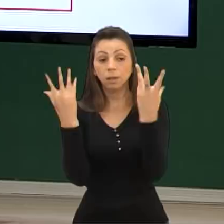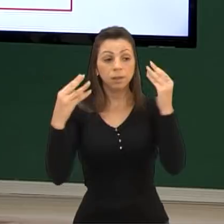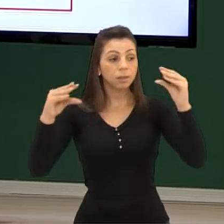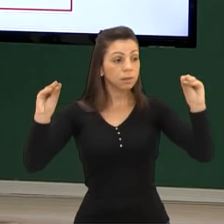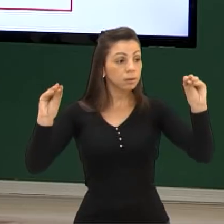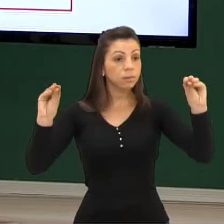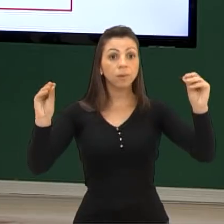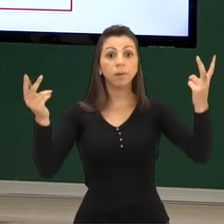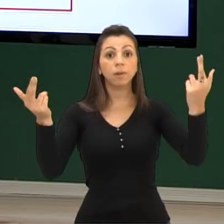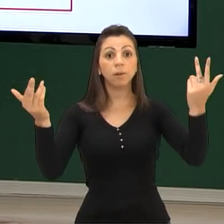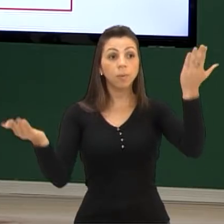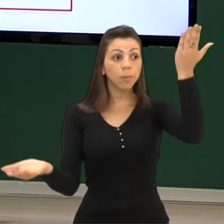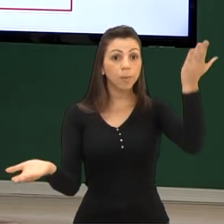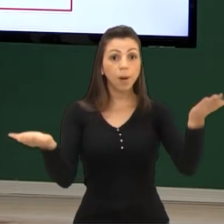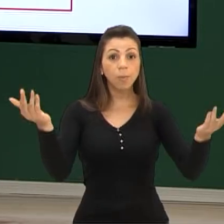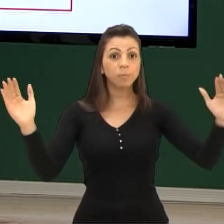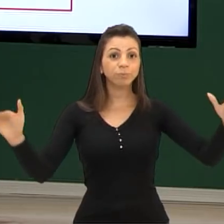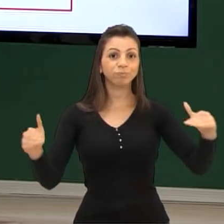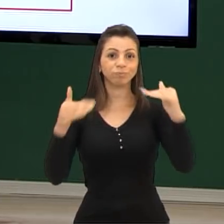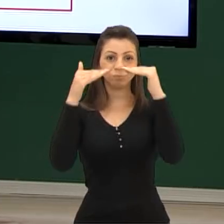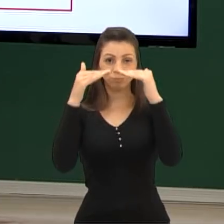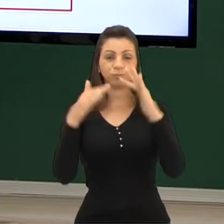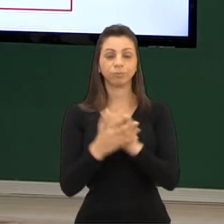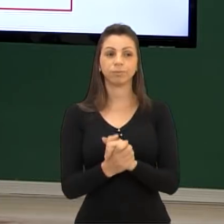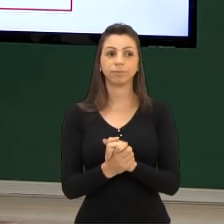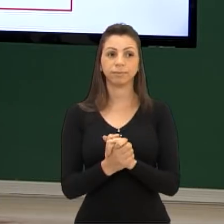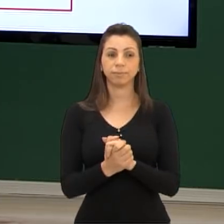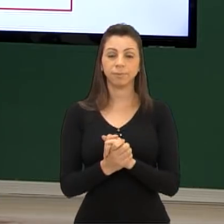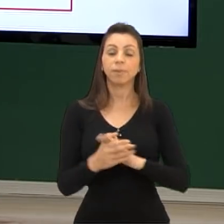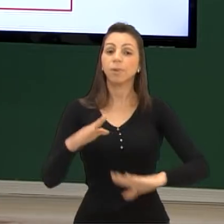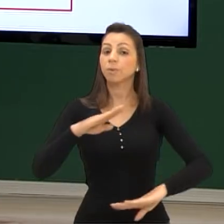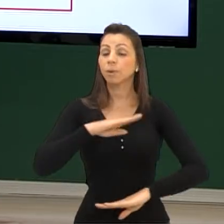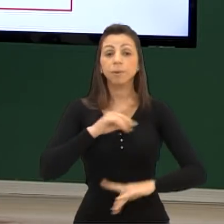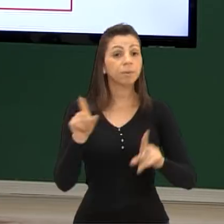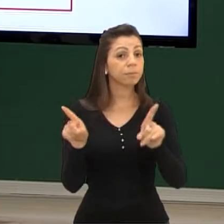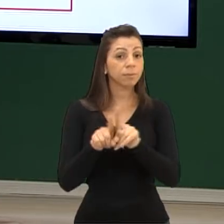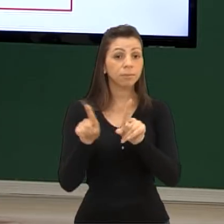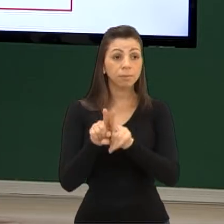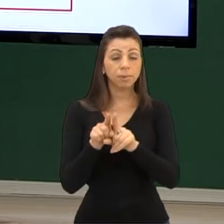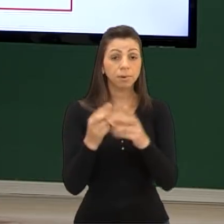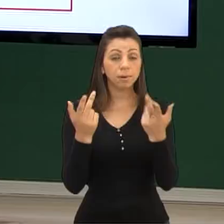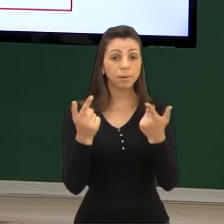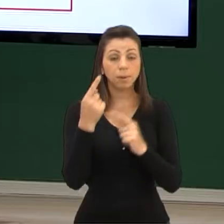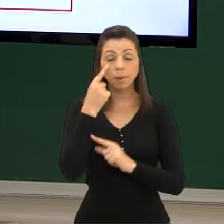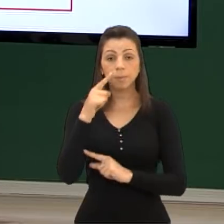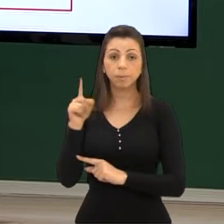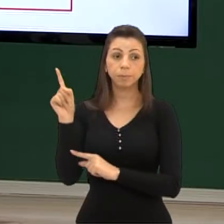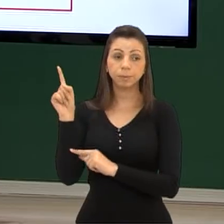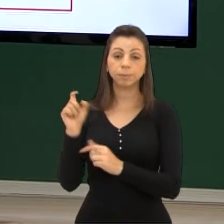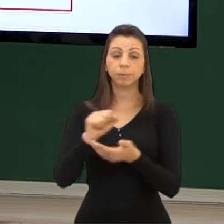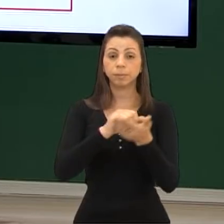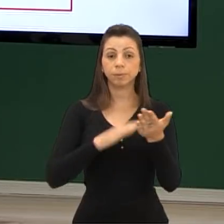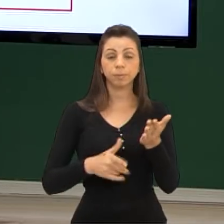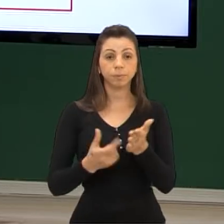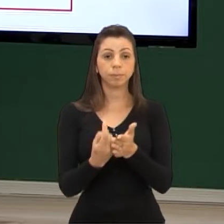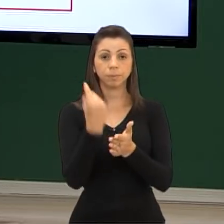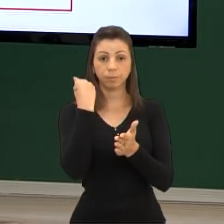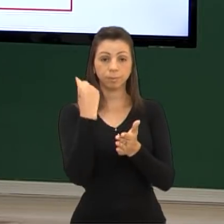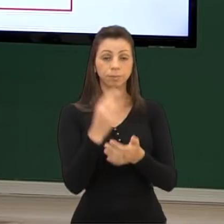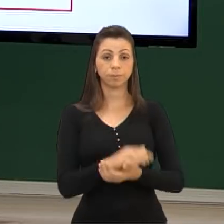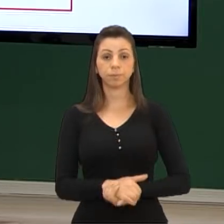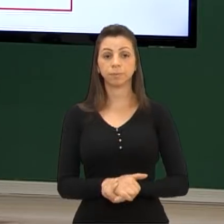as duas proporções. A mesma situação que havia passado para vocês no exercício anterior,